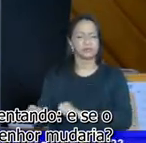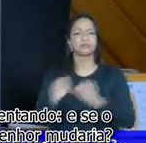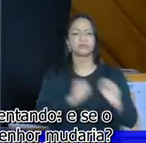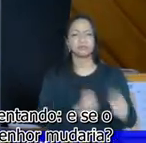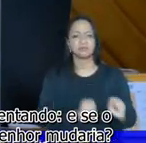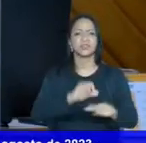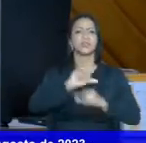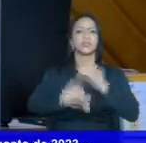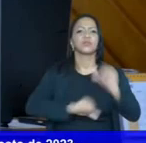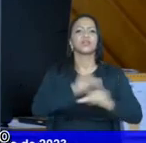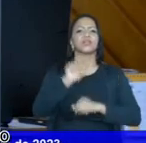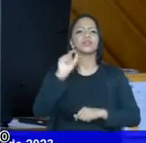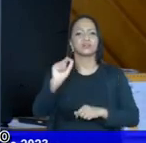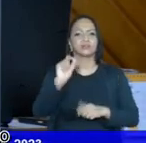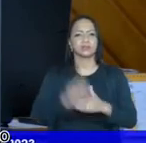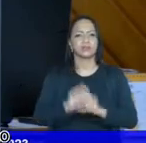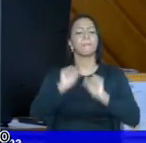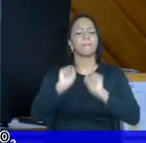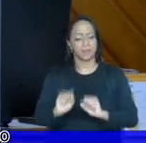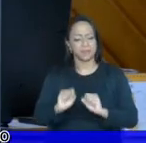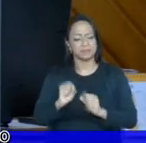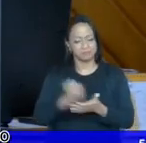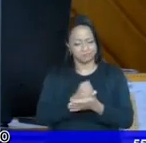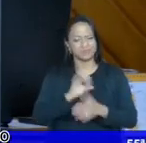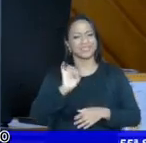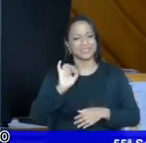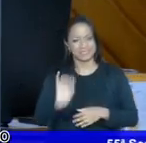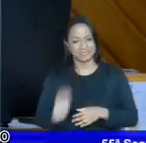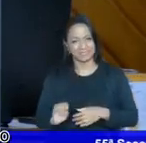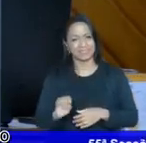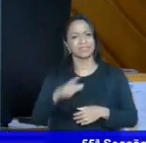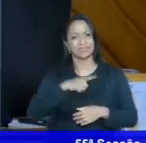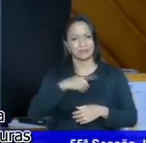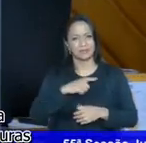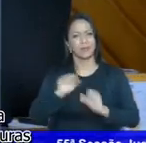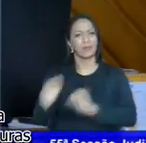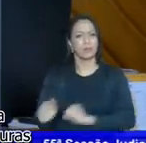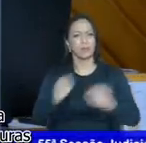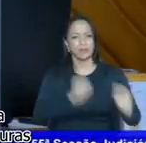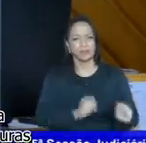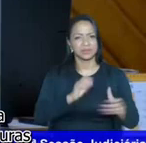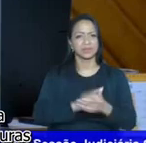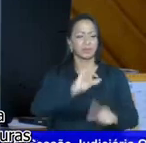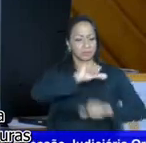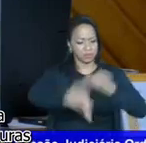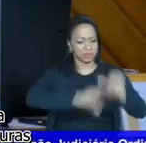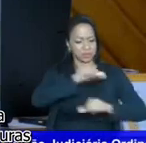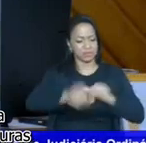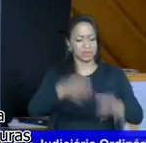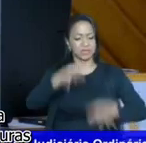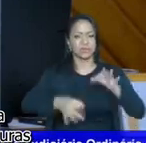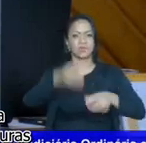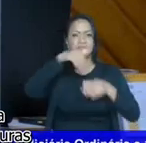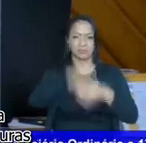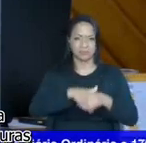originário, o que o senhor mudaria? Poxa, se eu tivesse o poder constituinte originário, eu teria muita coisa para mudar dentro da justiça